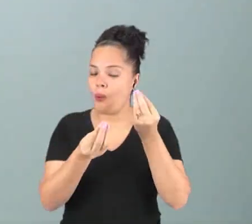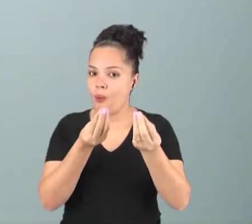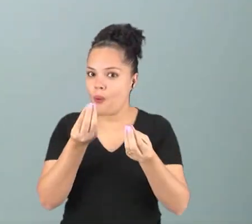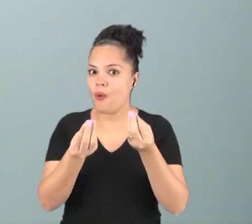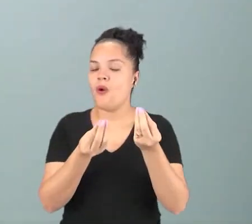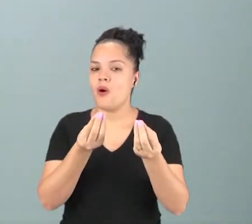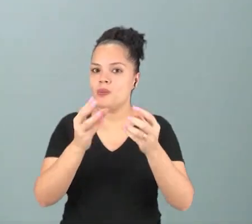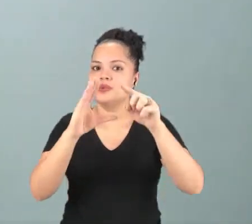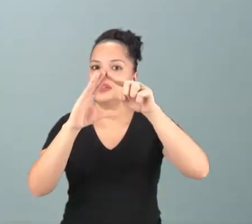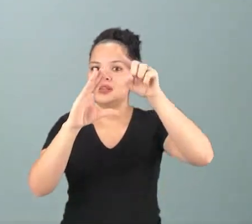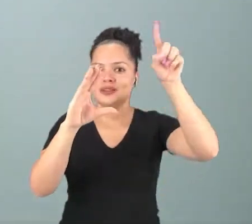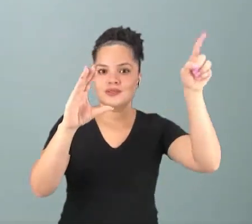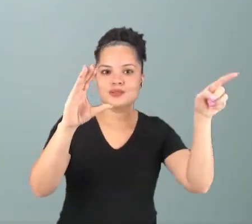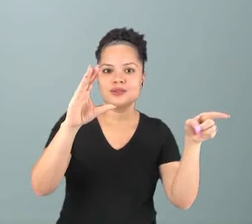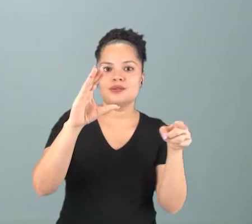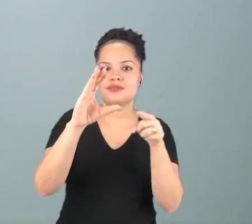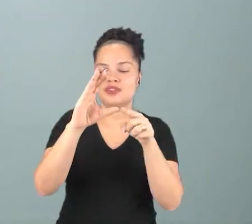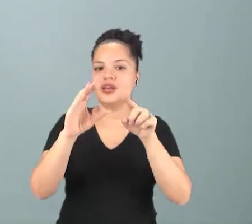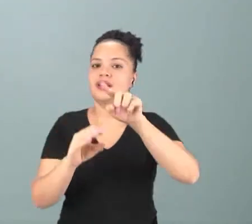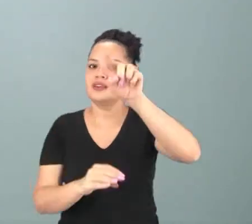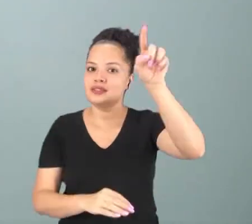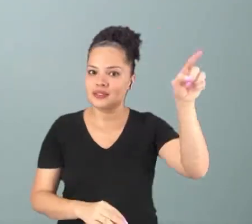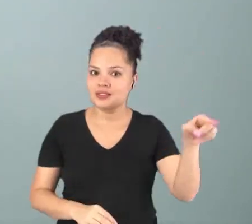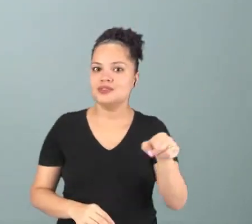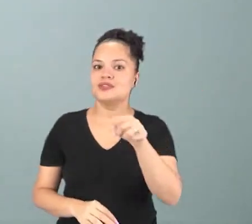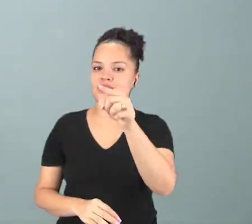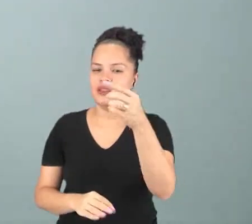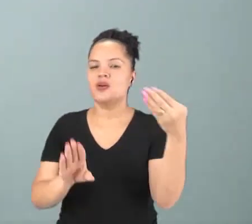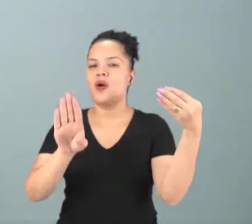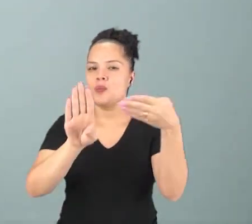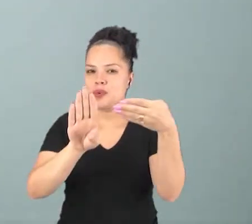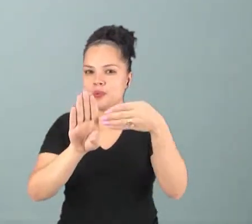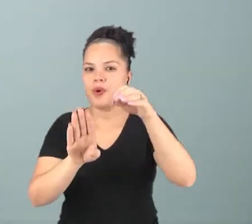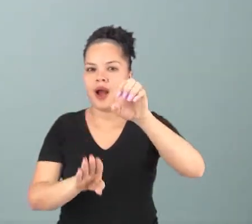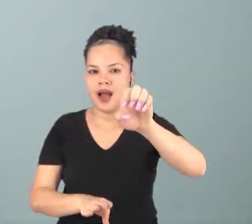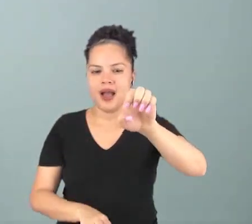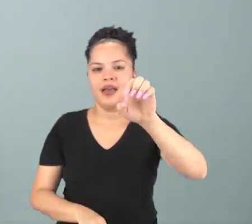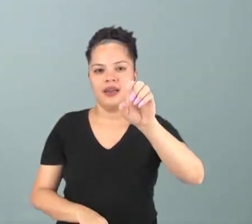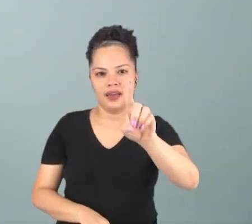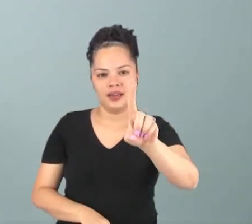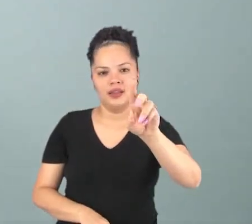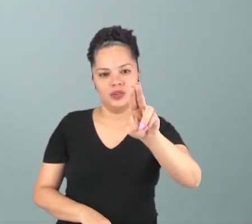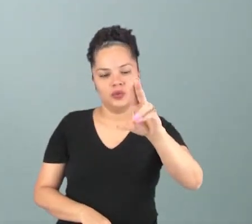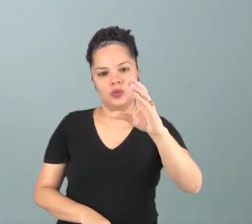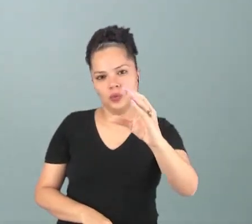entre circunferências. Não se esqueça, depois compareça na plataforma da Secretaria,